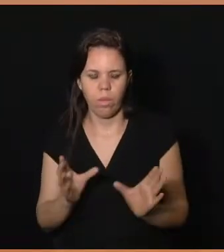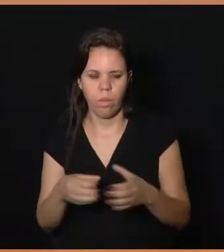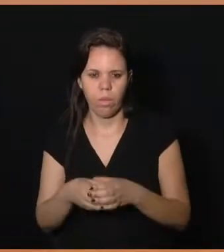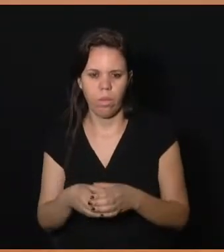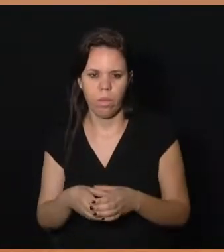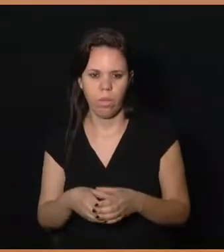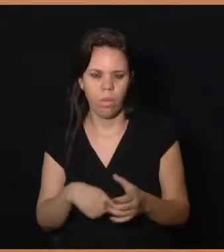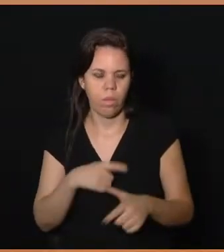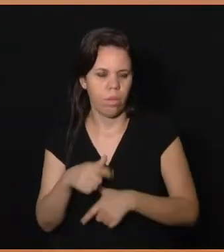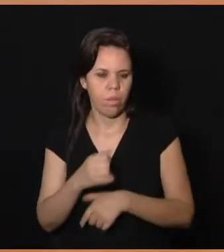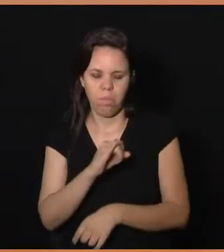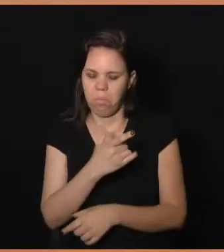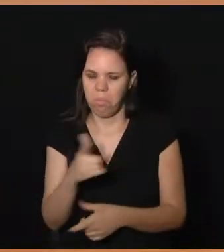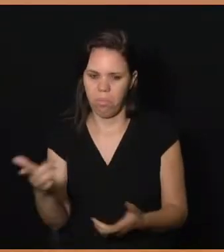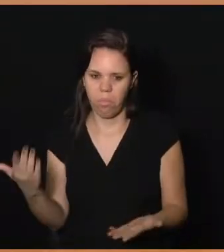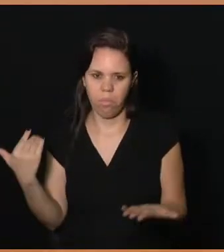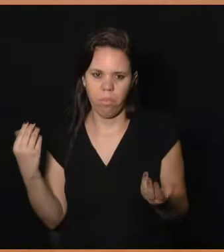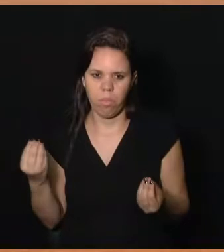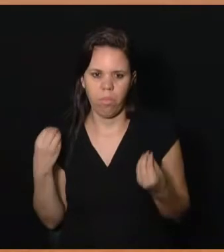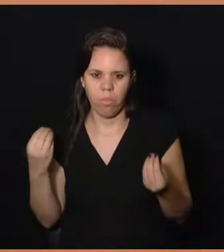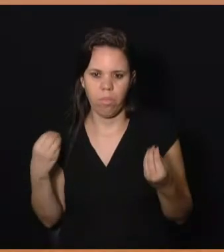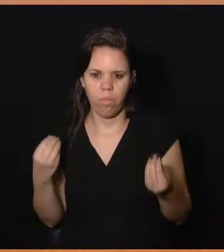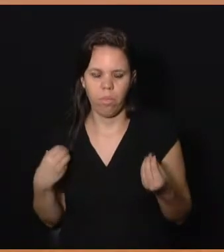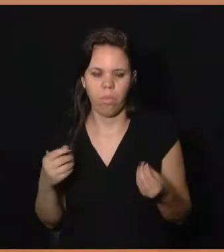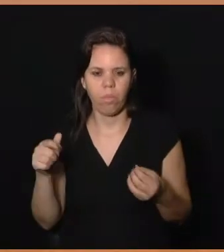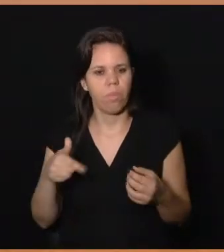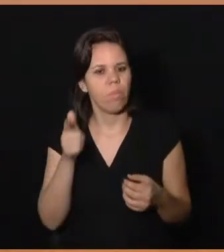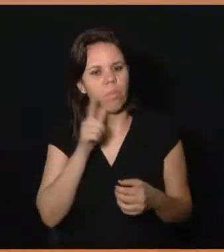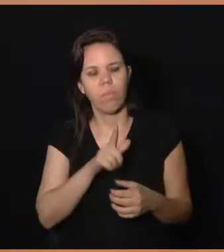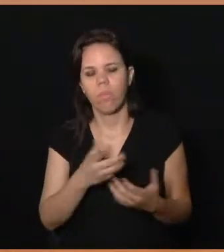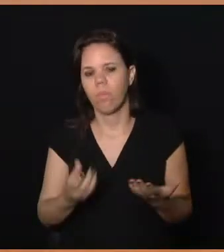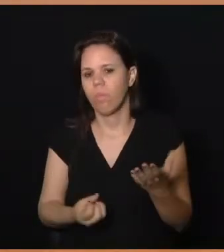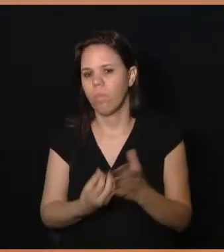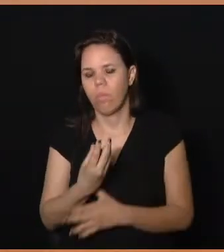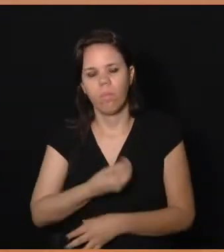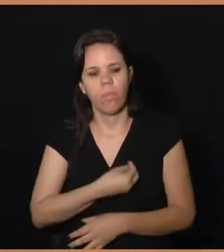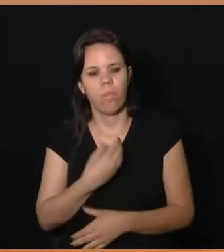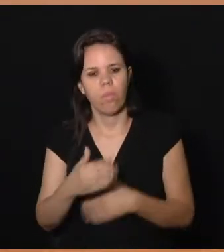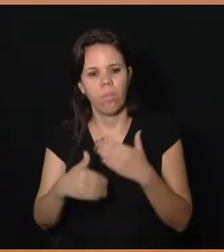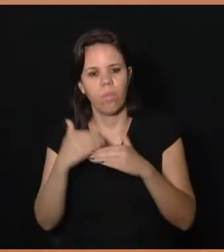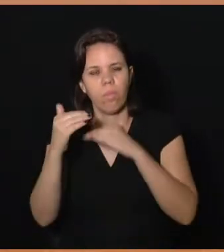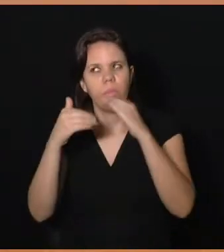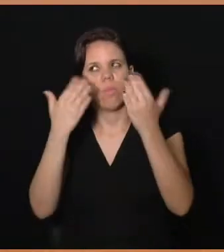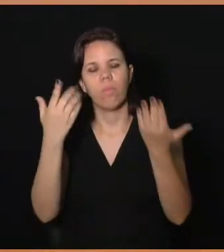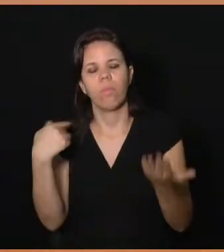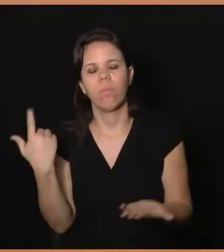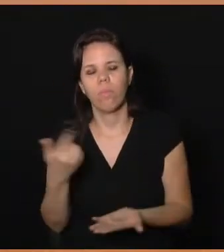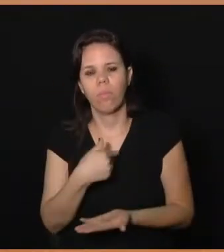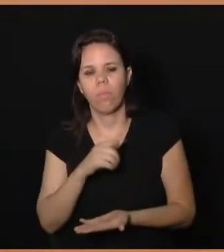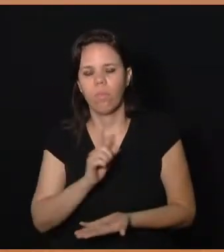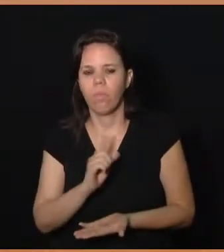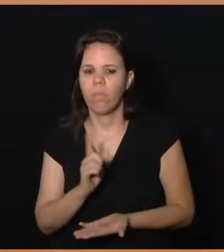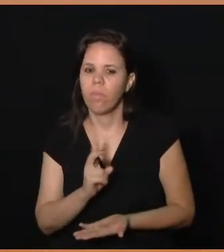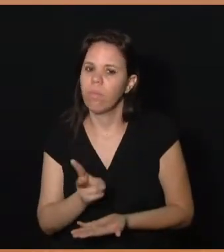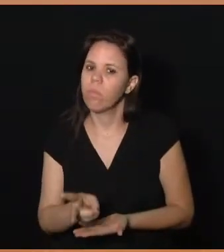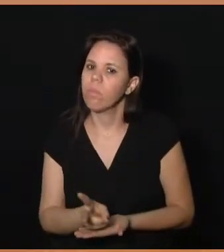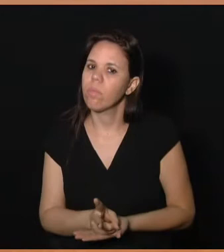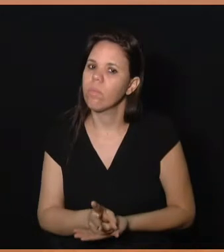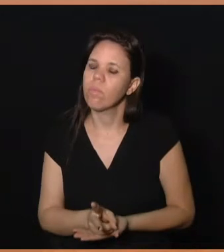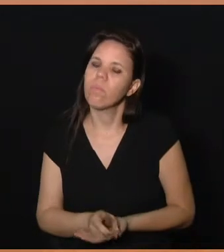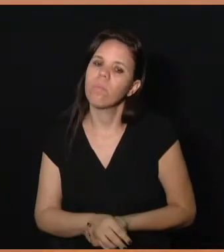Sem o trabalho de vocês, essa comissão ela não estaria decolando. Lógico que a gente sempre diz e